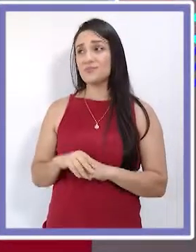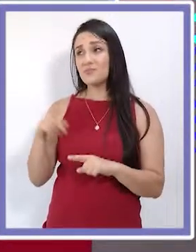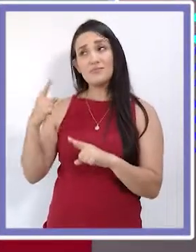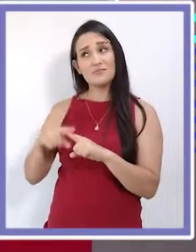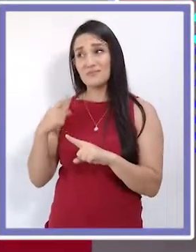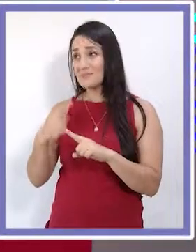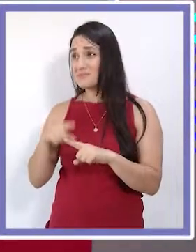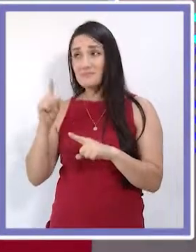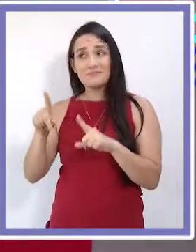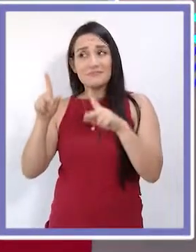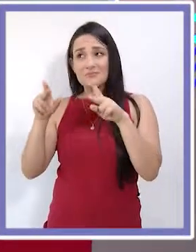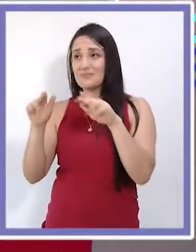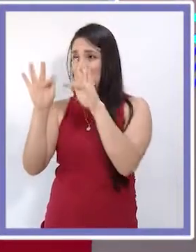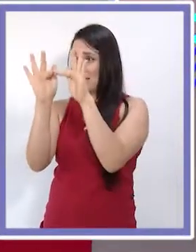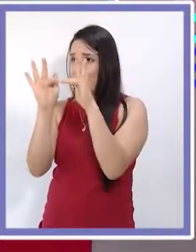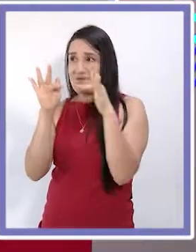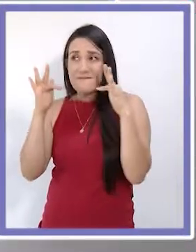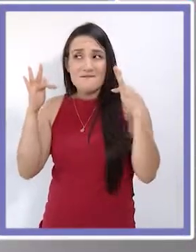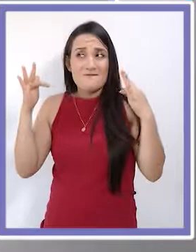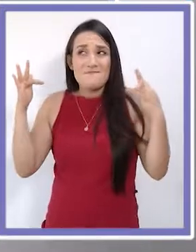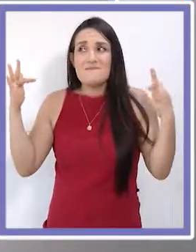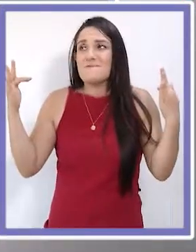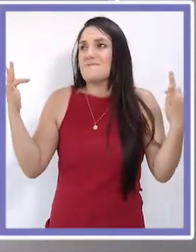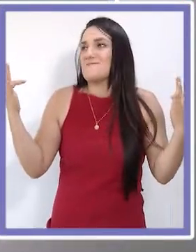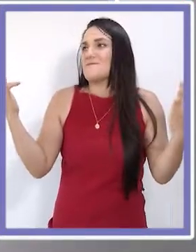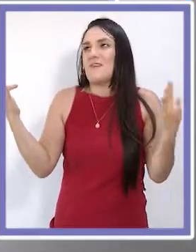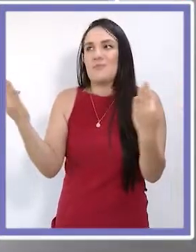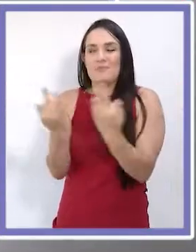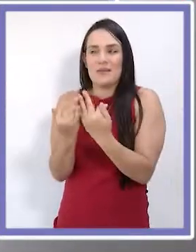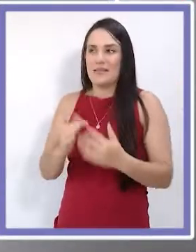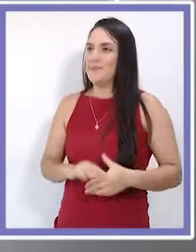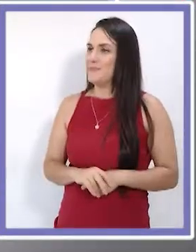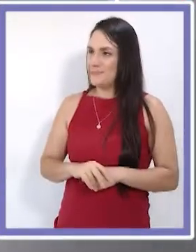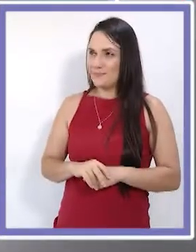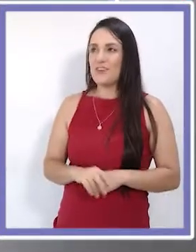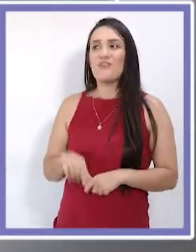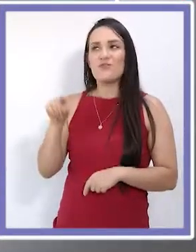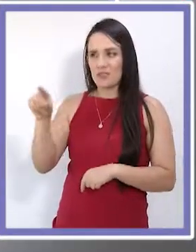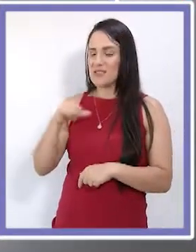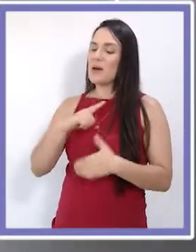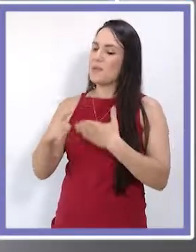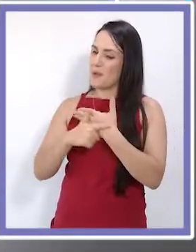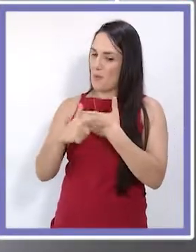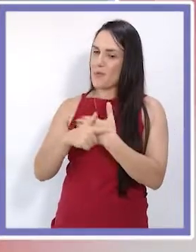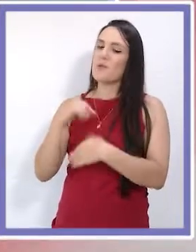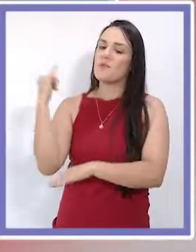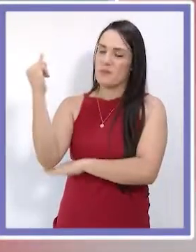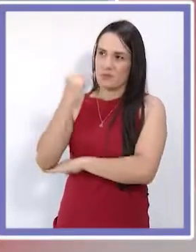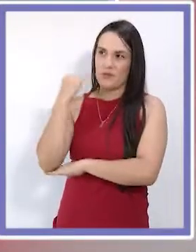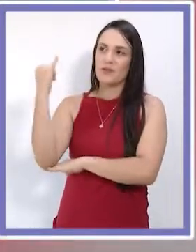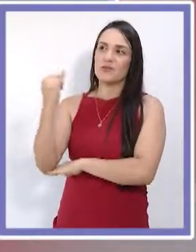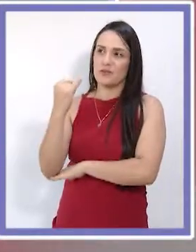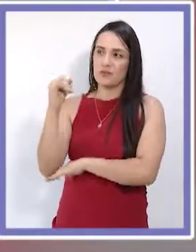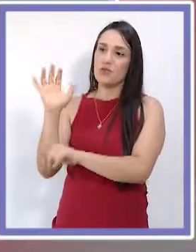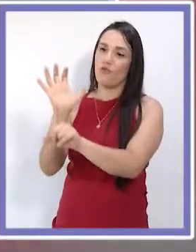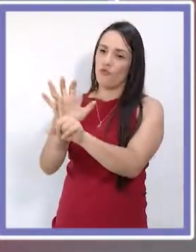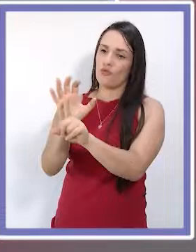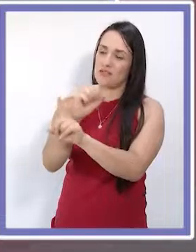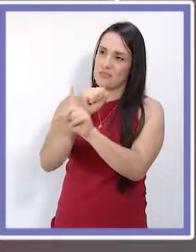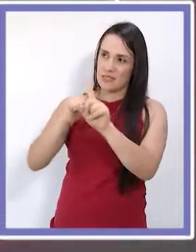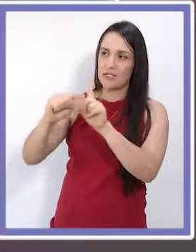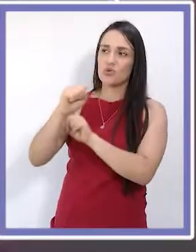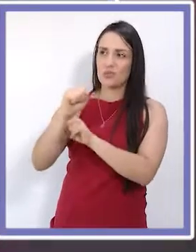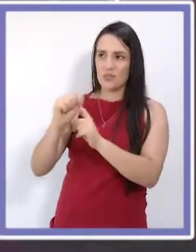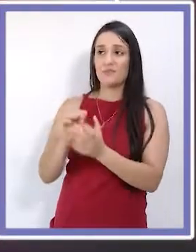gente é uma grande família, né? Como o senhor disse, né? Vocês têm um papel muito importante diante